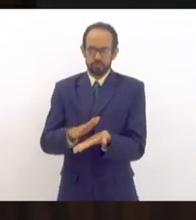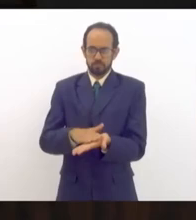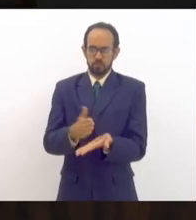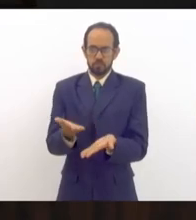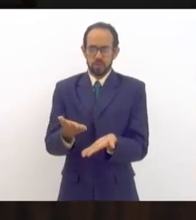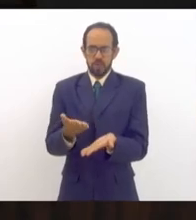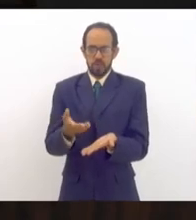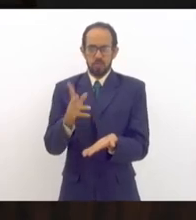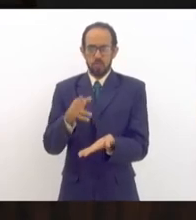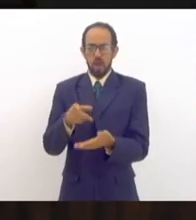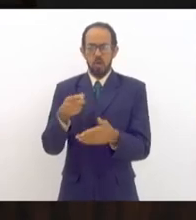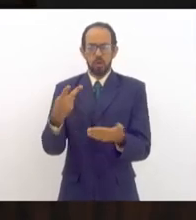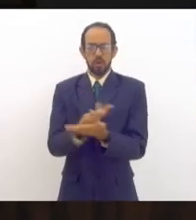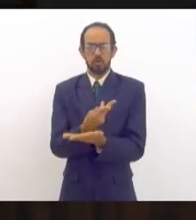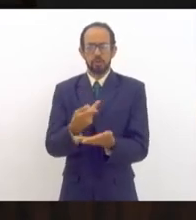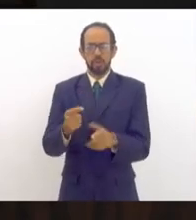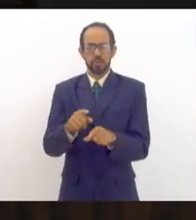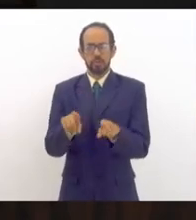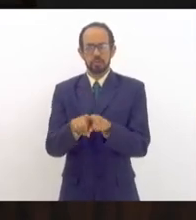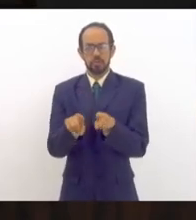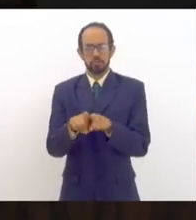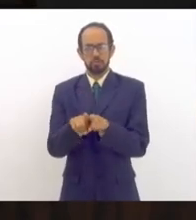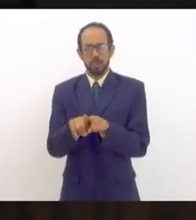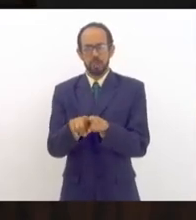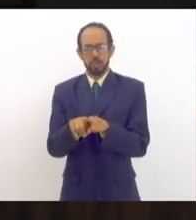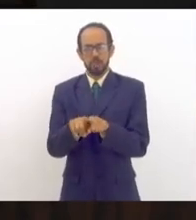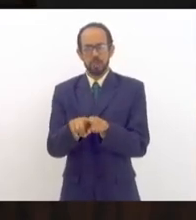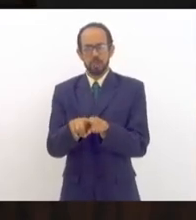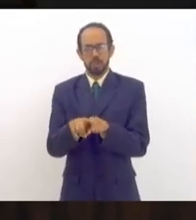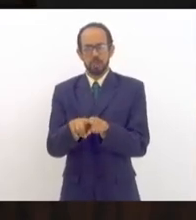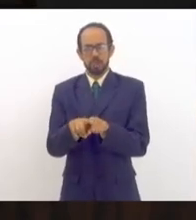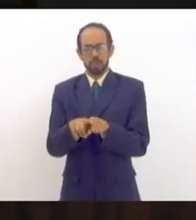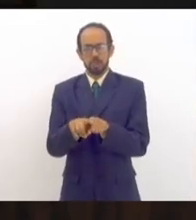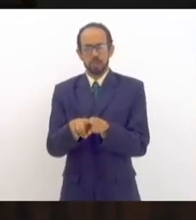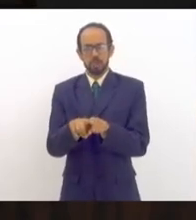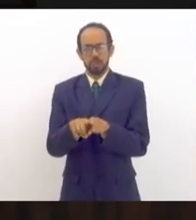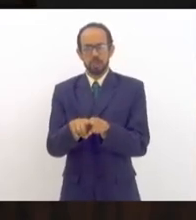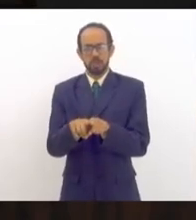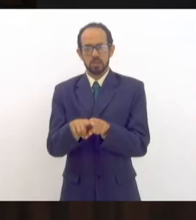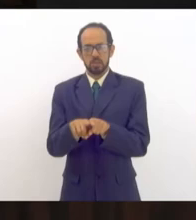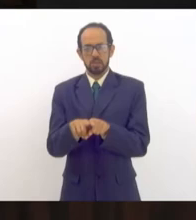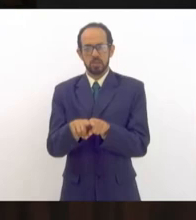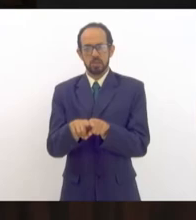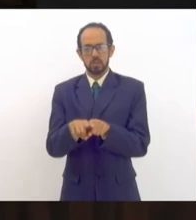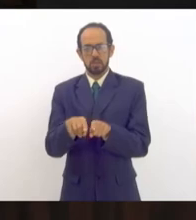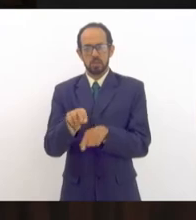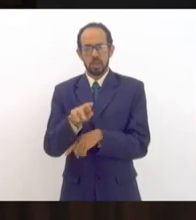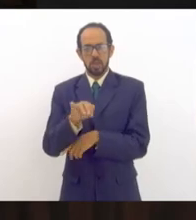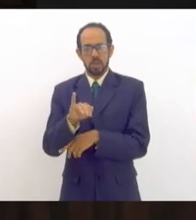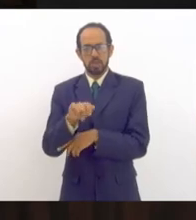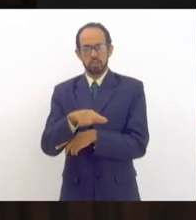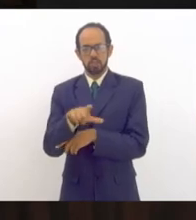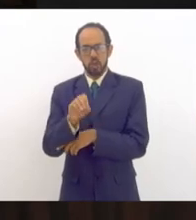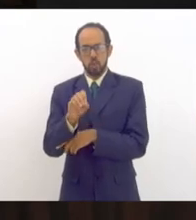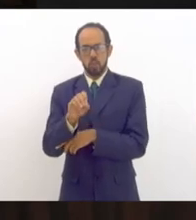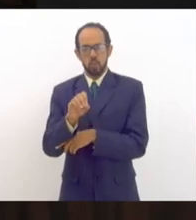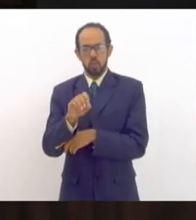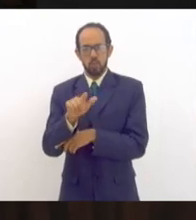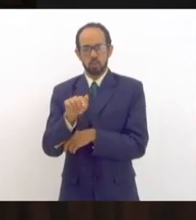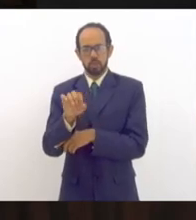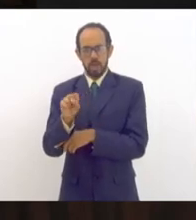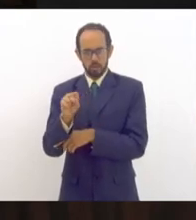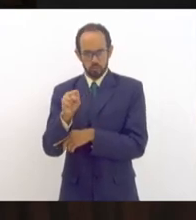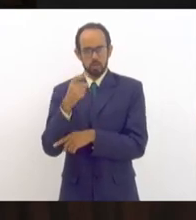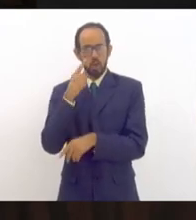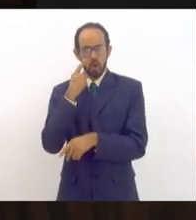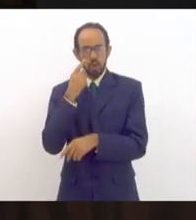a mesma coisa o que acontece por gentileza Deputado mesma coisa que acontece no região dos lagos tu vê o valor do pedágio na região